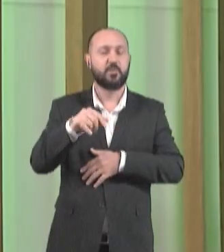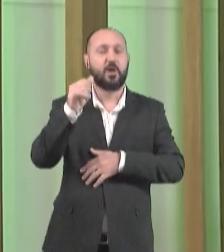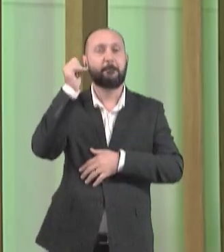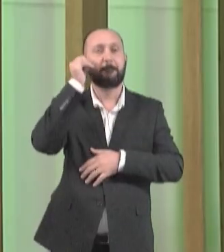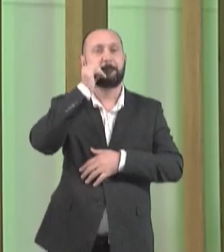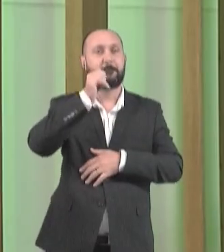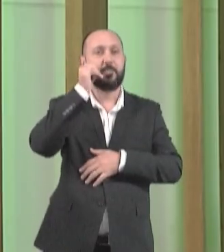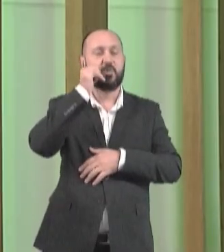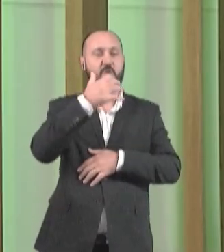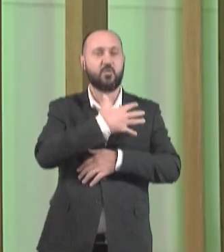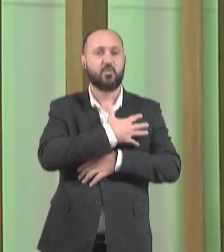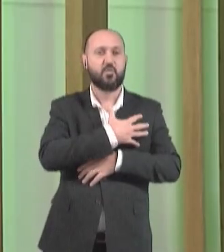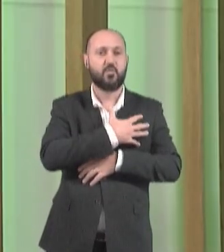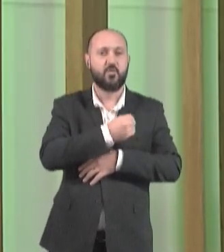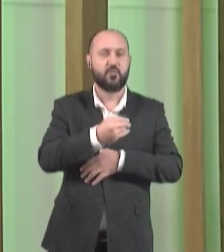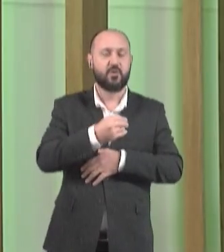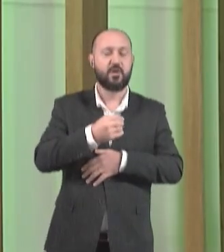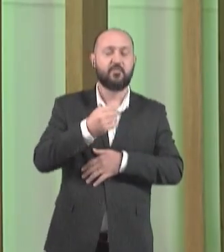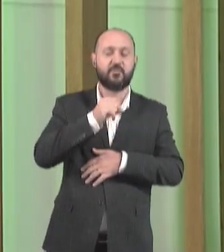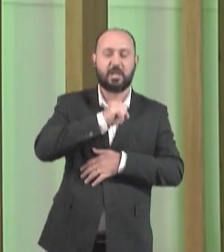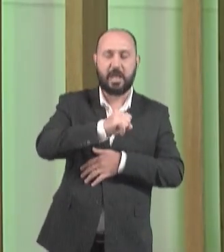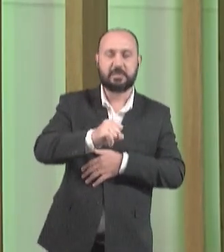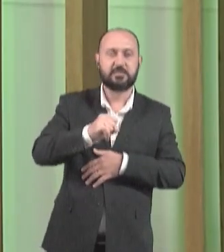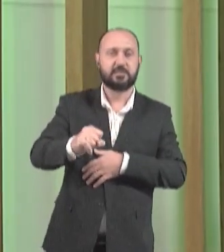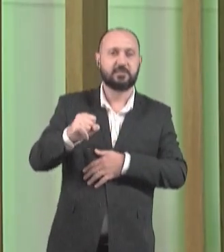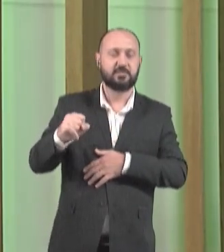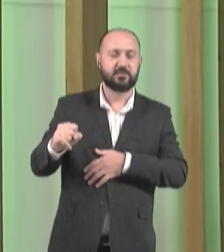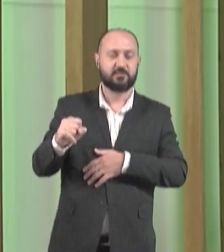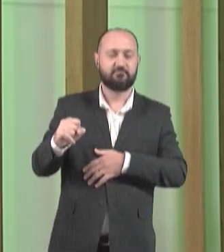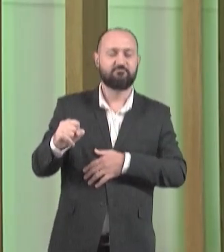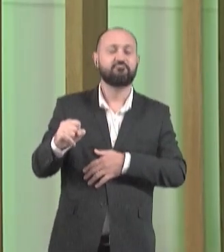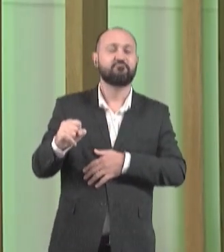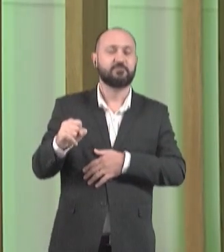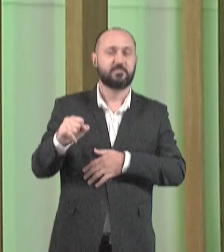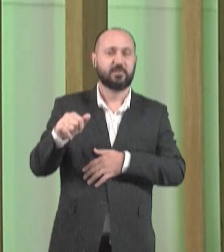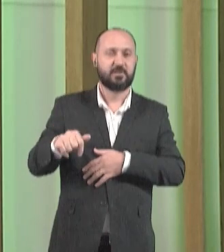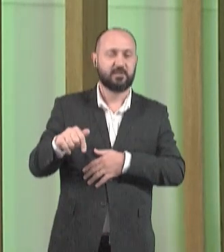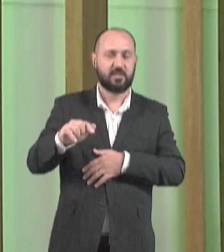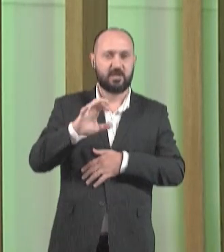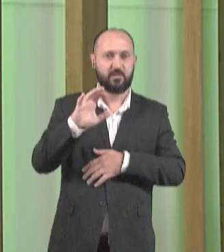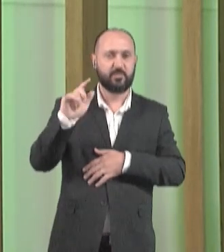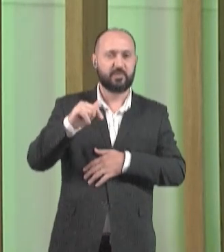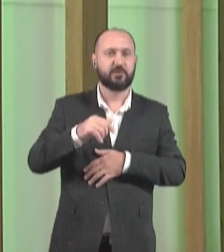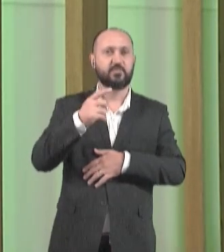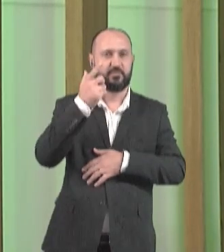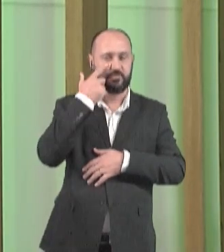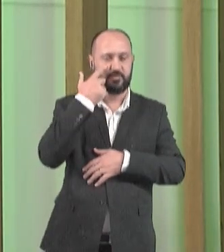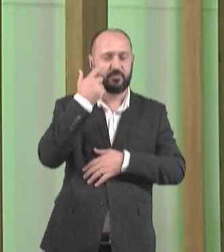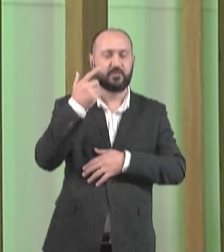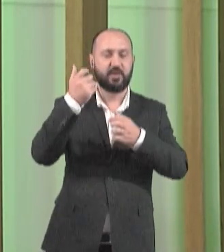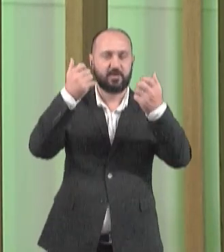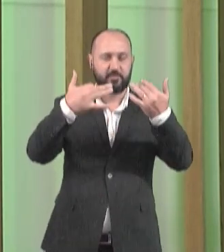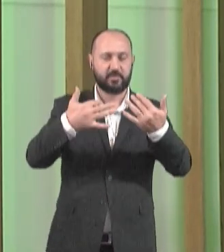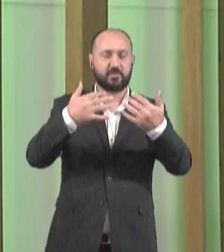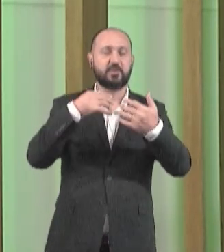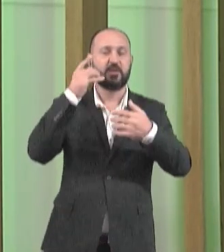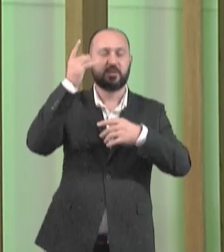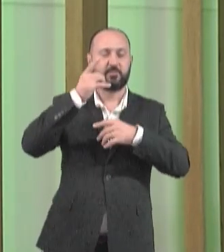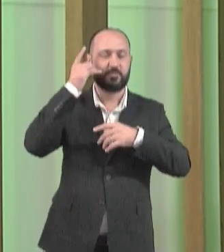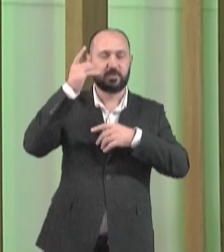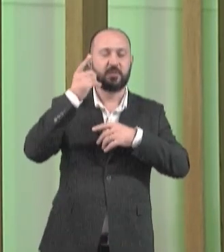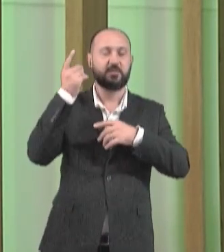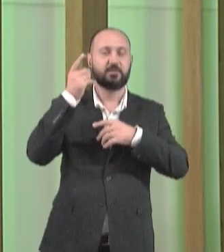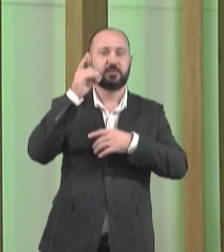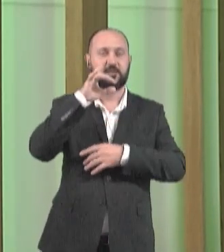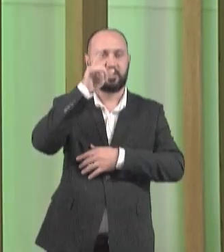uma mulher e o filho foram brutalmente assassinados, um caso de feminicídio aqui na capital. Vamos conferir então a fala da deputada Lia